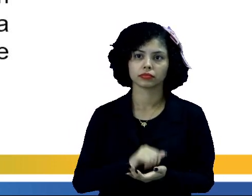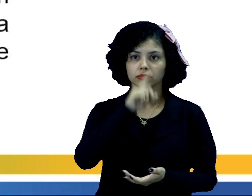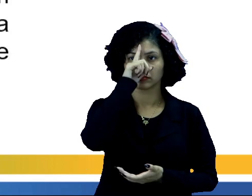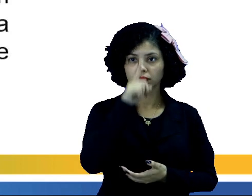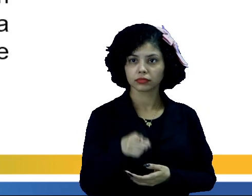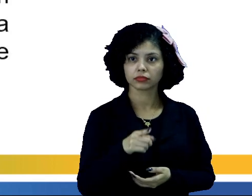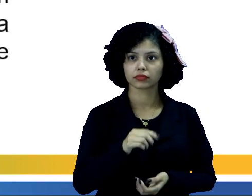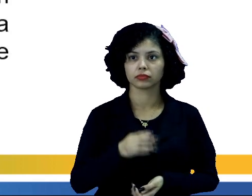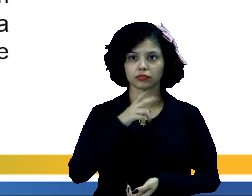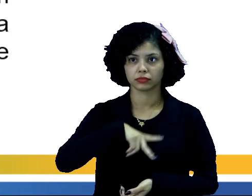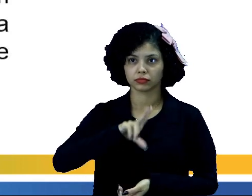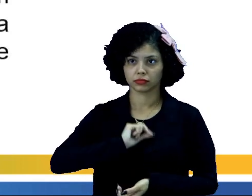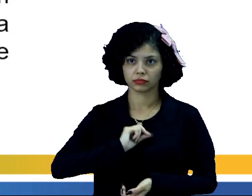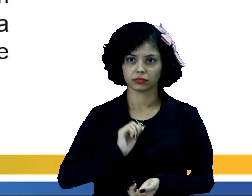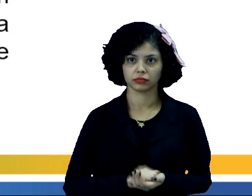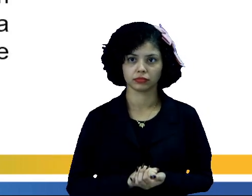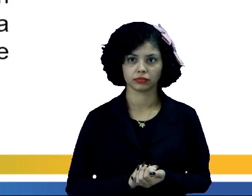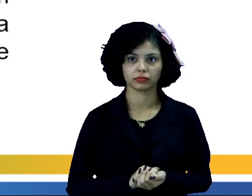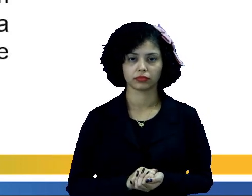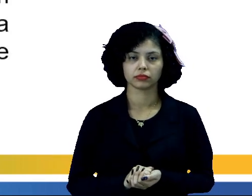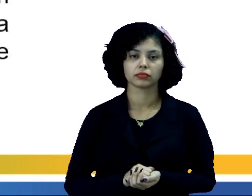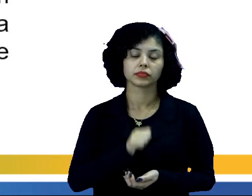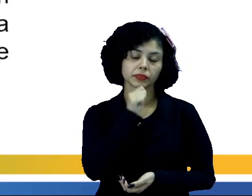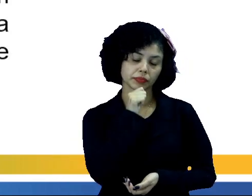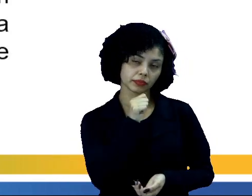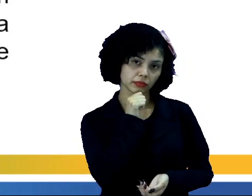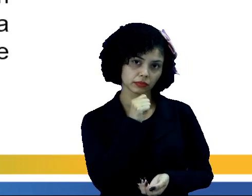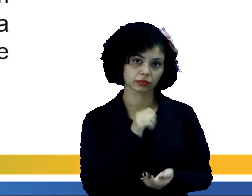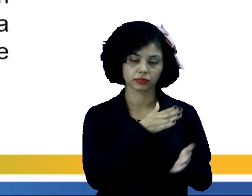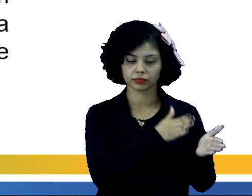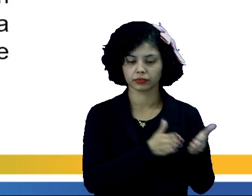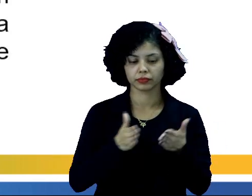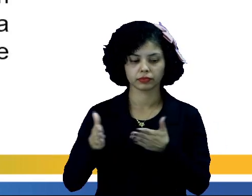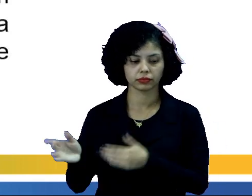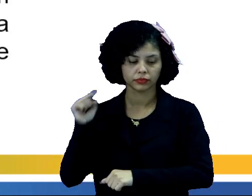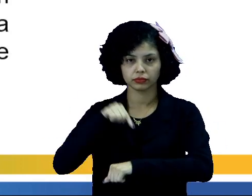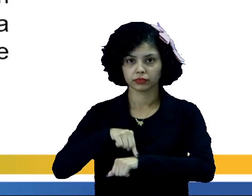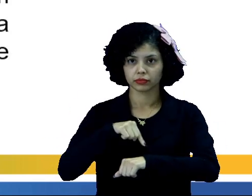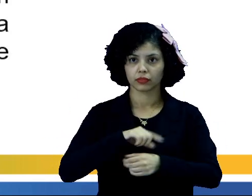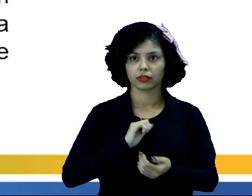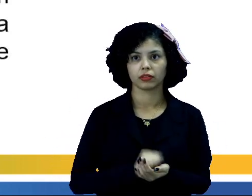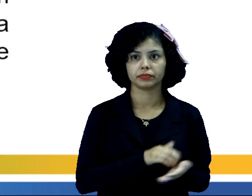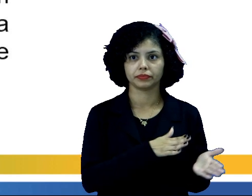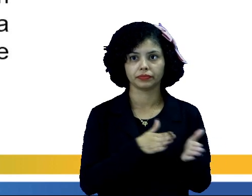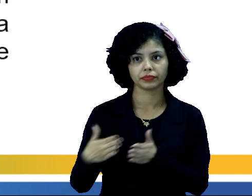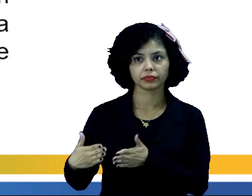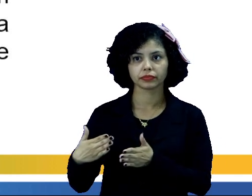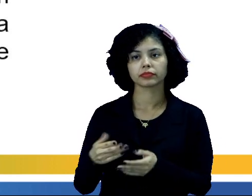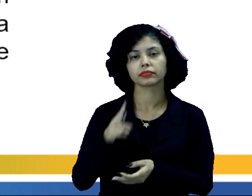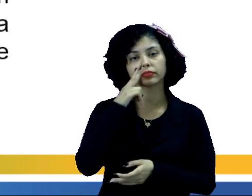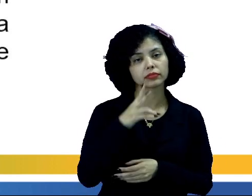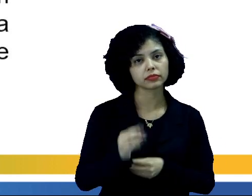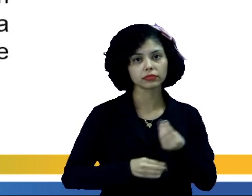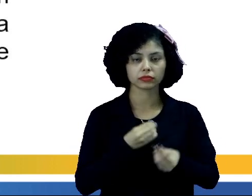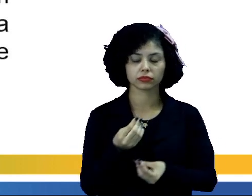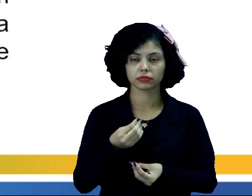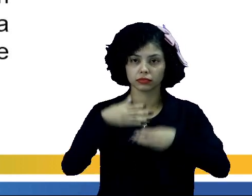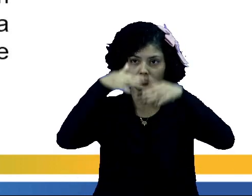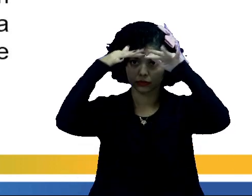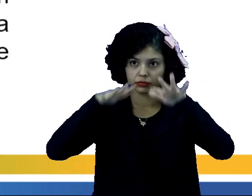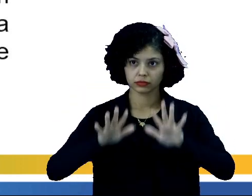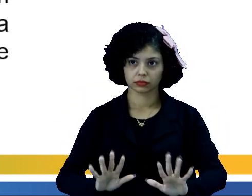senhores portugueses e seus descendentes. Com o passar do tempo, essa relação passou a ser vista como algo